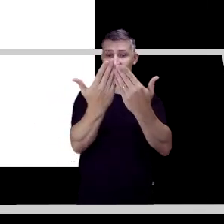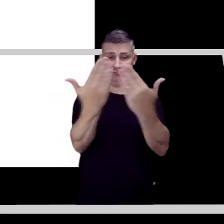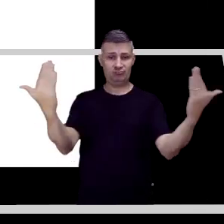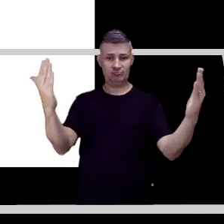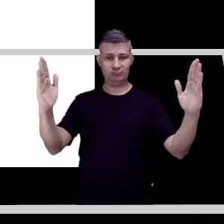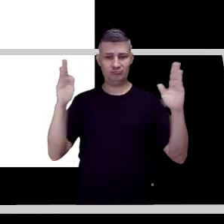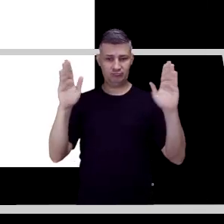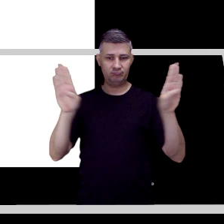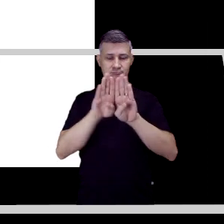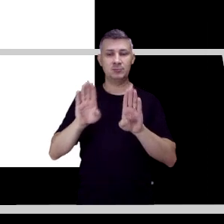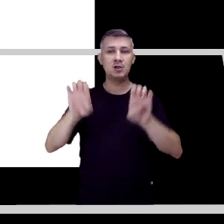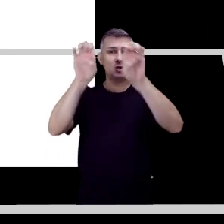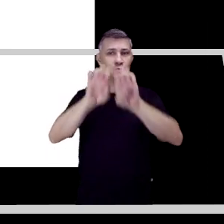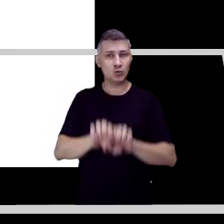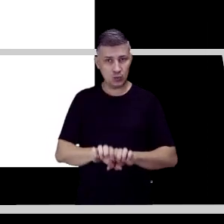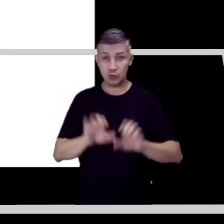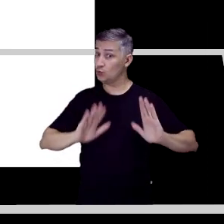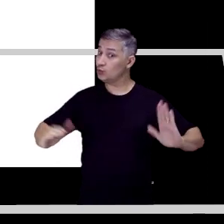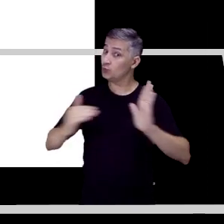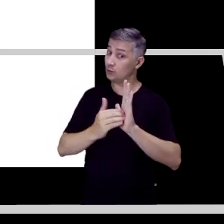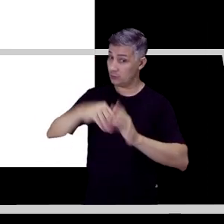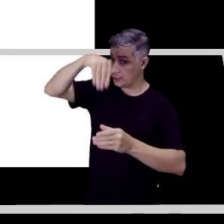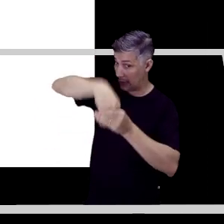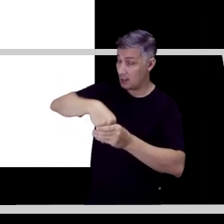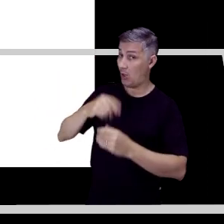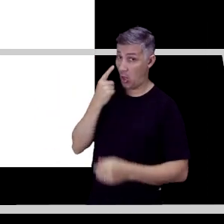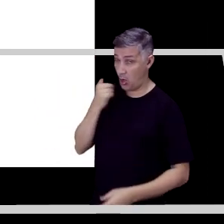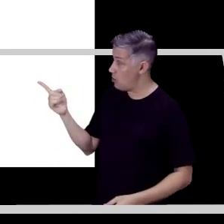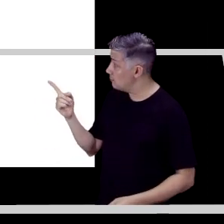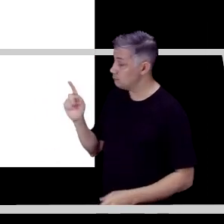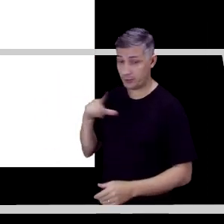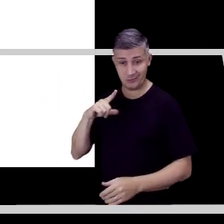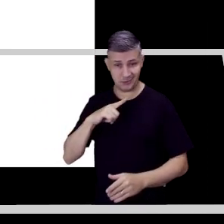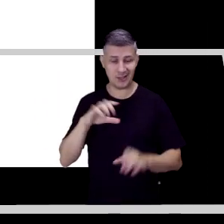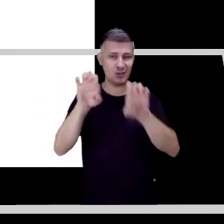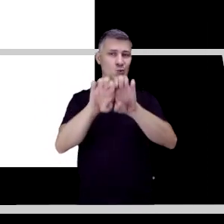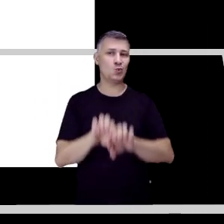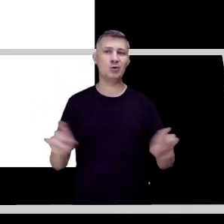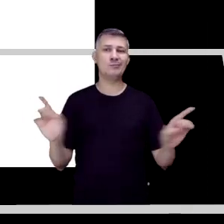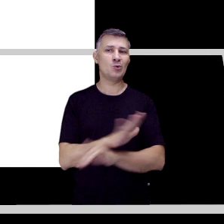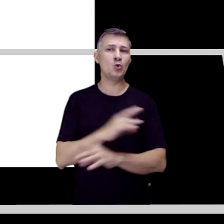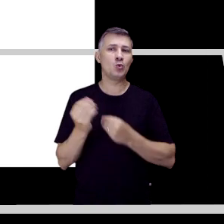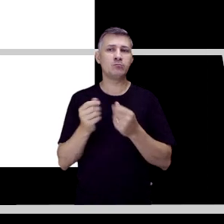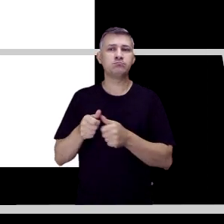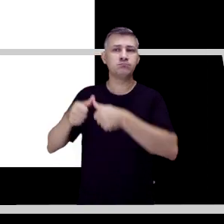fachada, interage com a estrutura in loco que está por trás, não? Então, uma superestrutura que